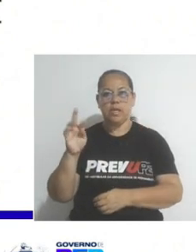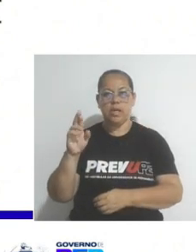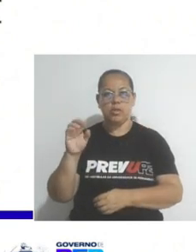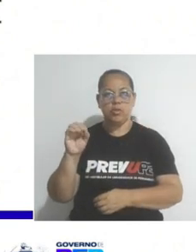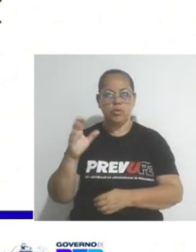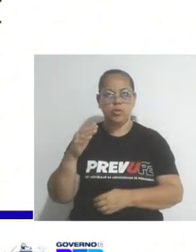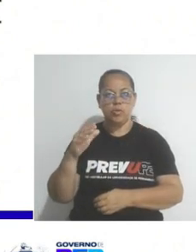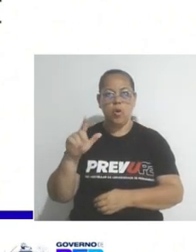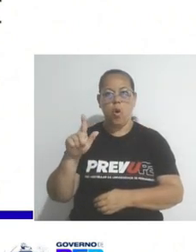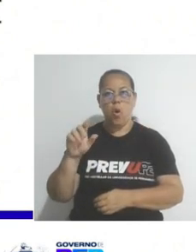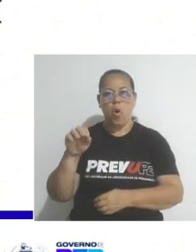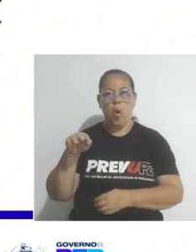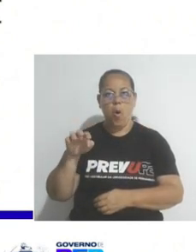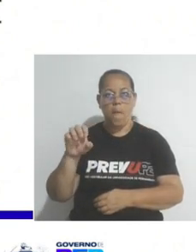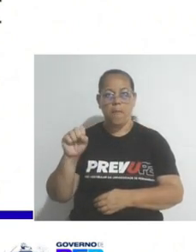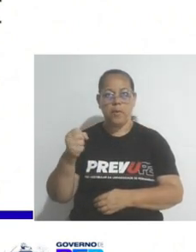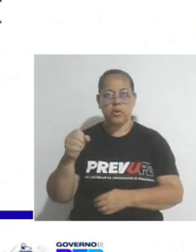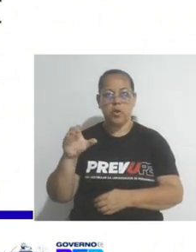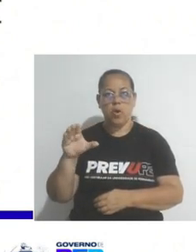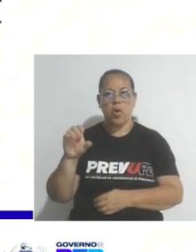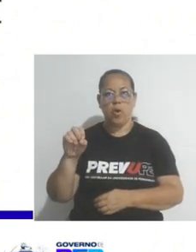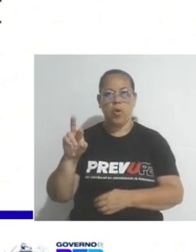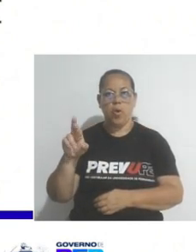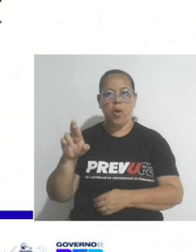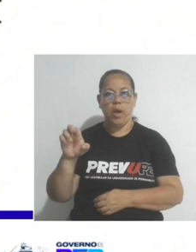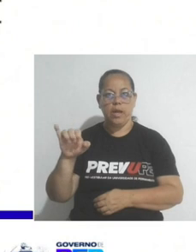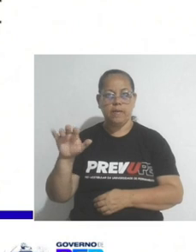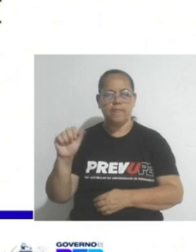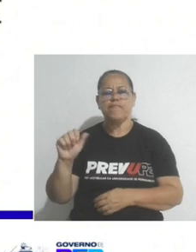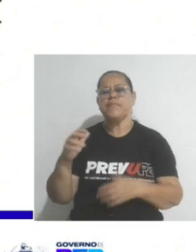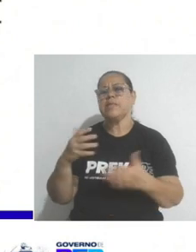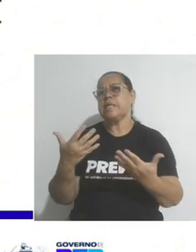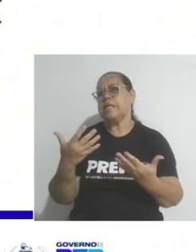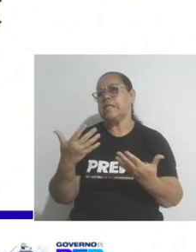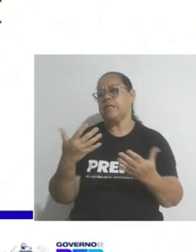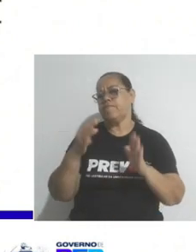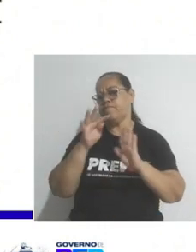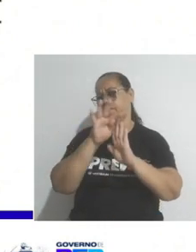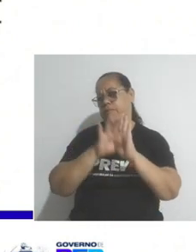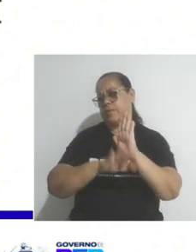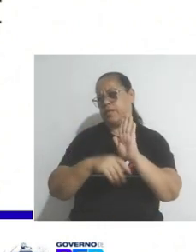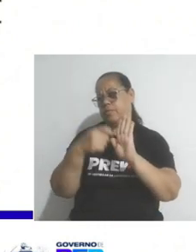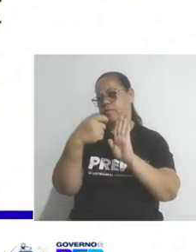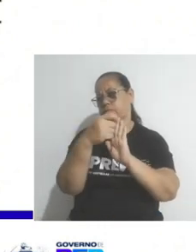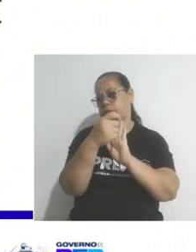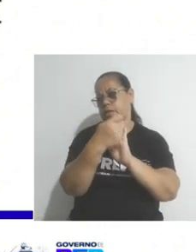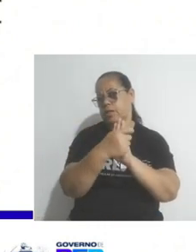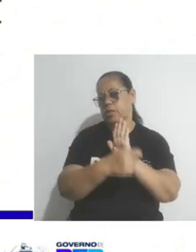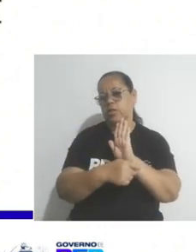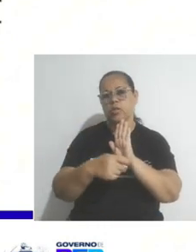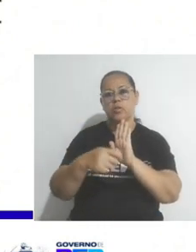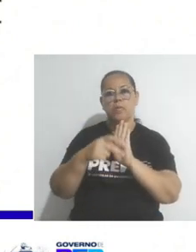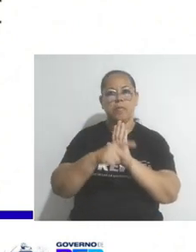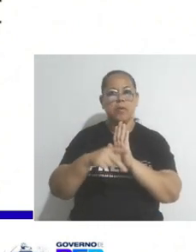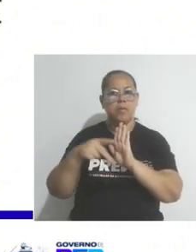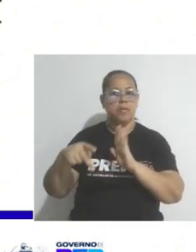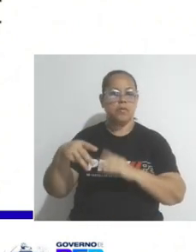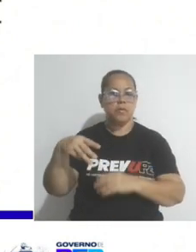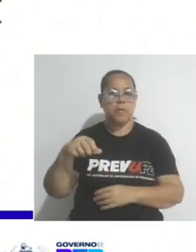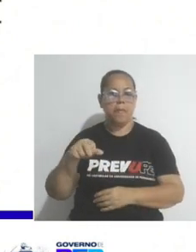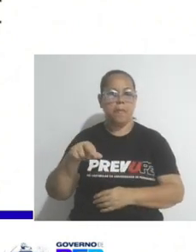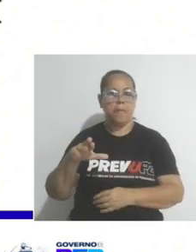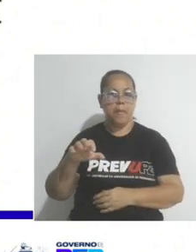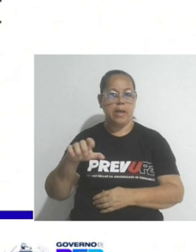A questão então diz no enunciado O texto acima escrito pelo professor Marcelo Lopes de Souza e